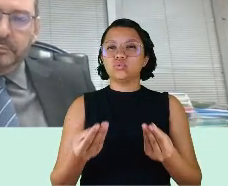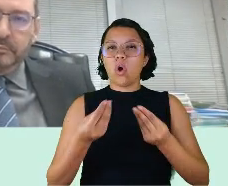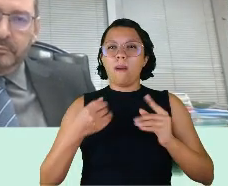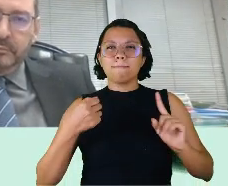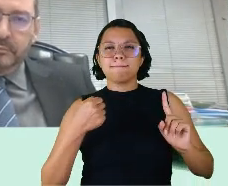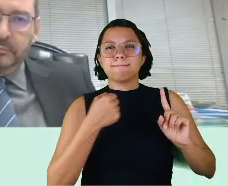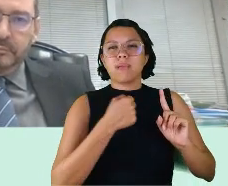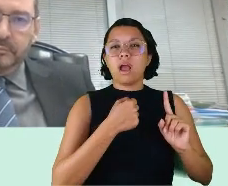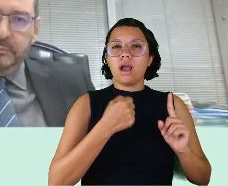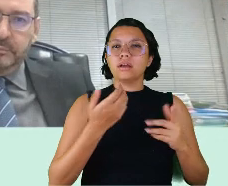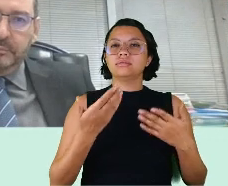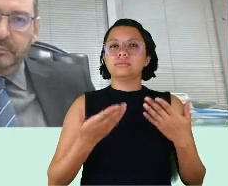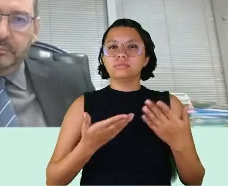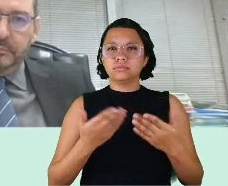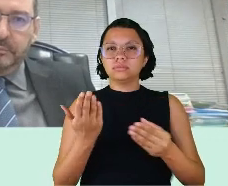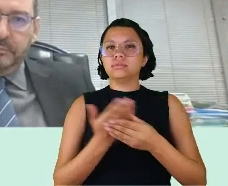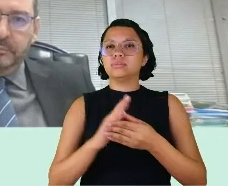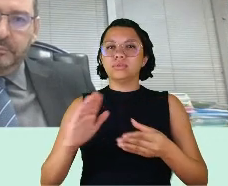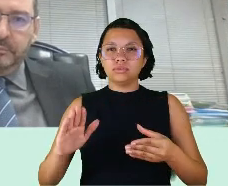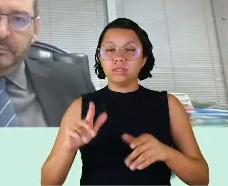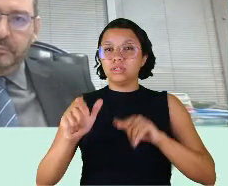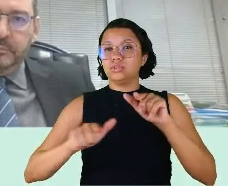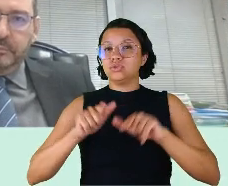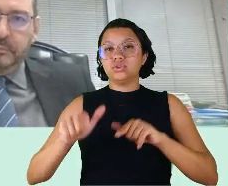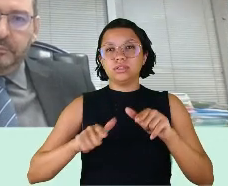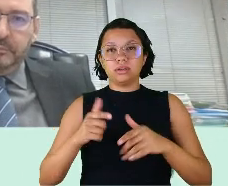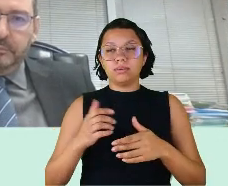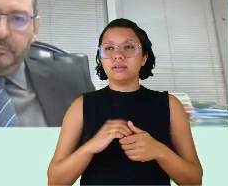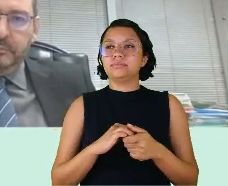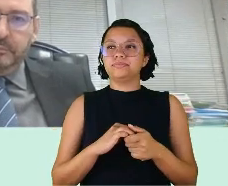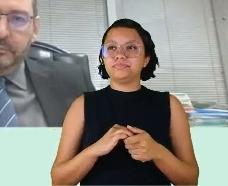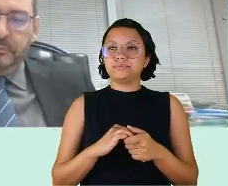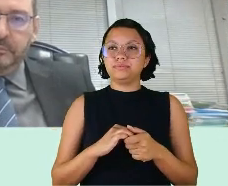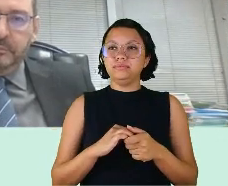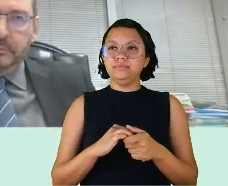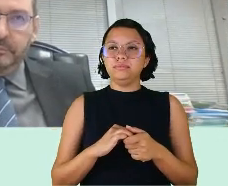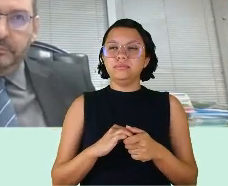forma violenta os processos de trabalho, né?